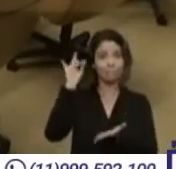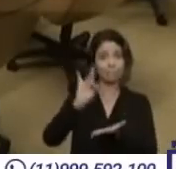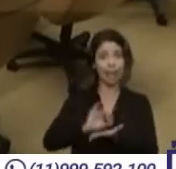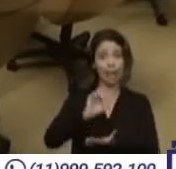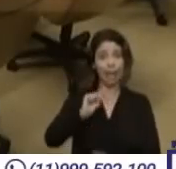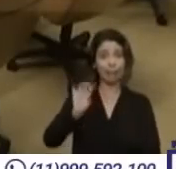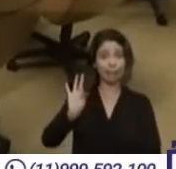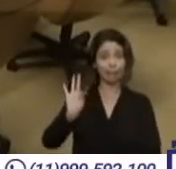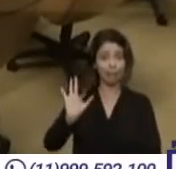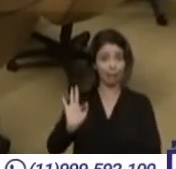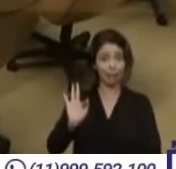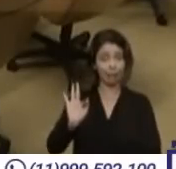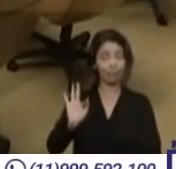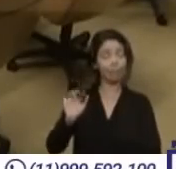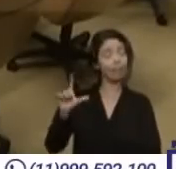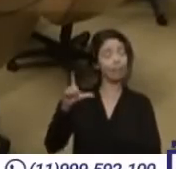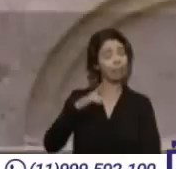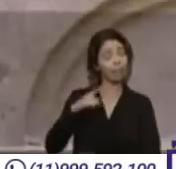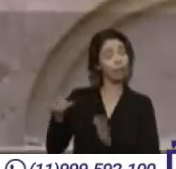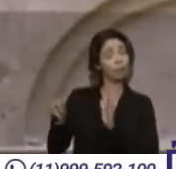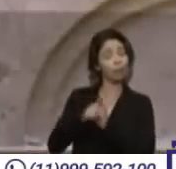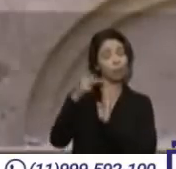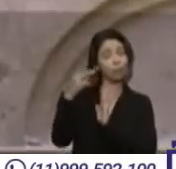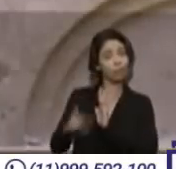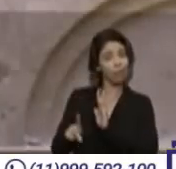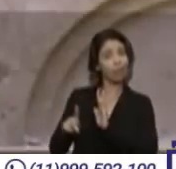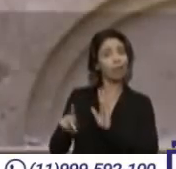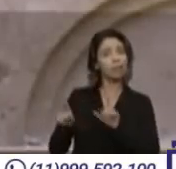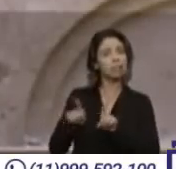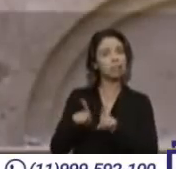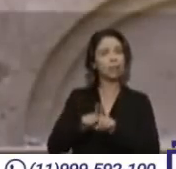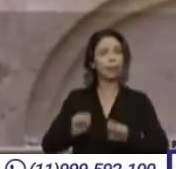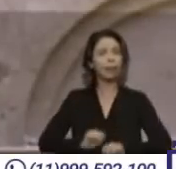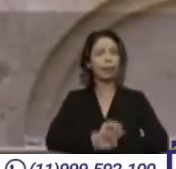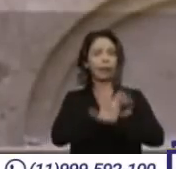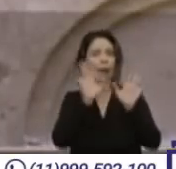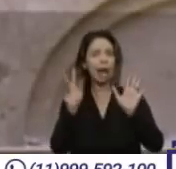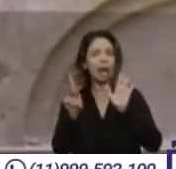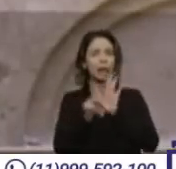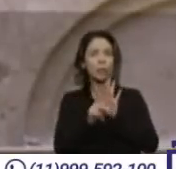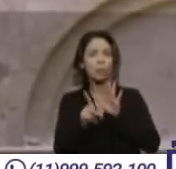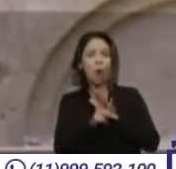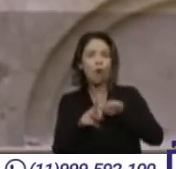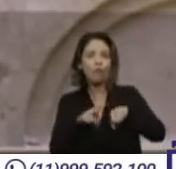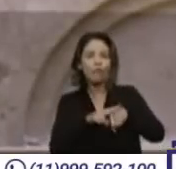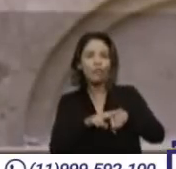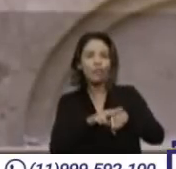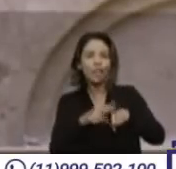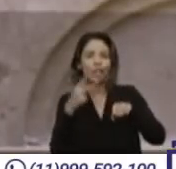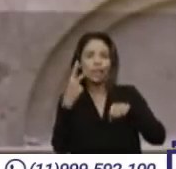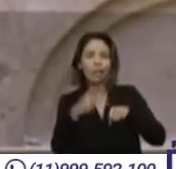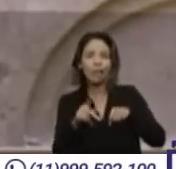Federal, na leveza de suas linhas e na transparência de seus vidros,